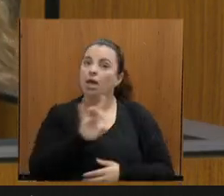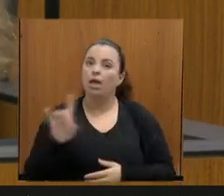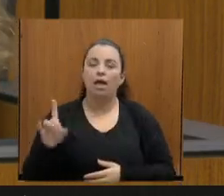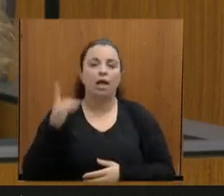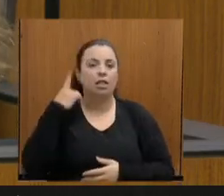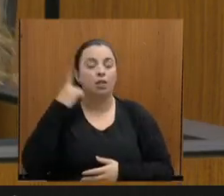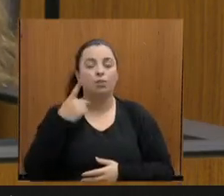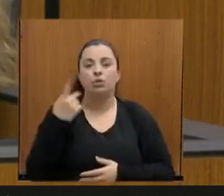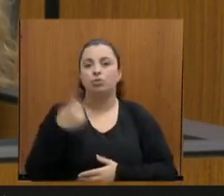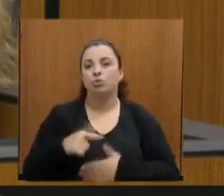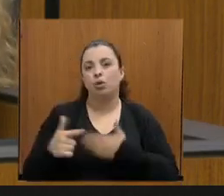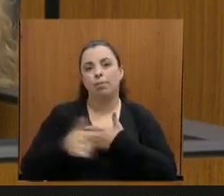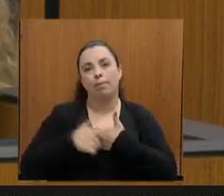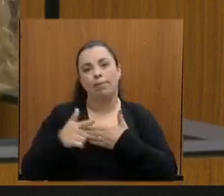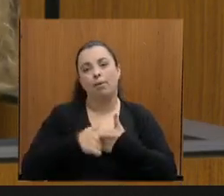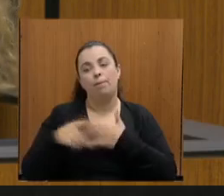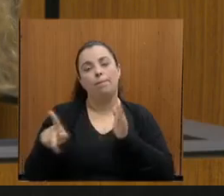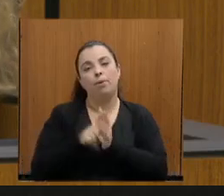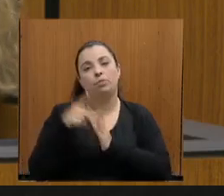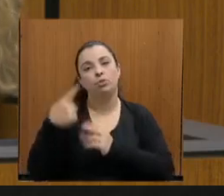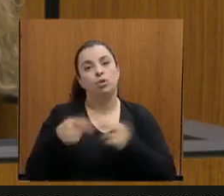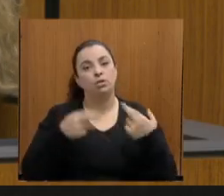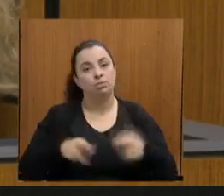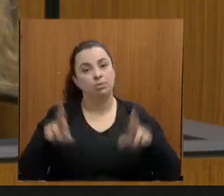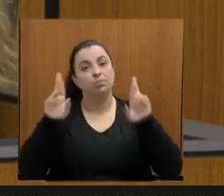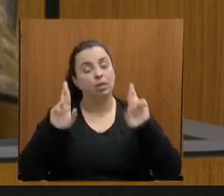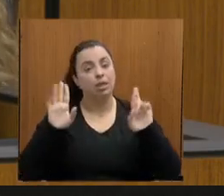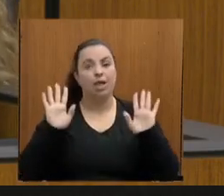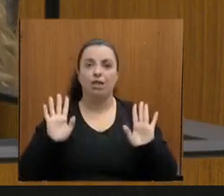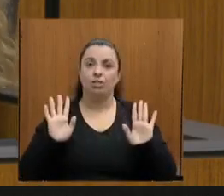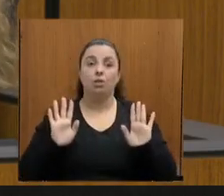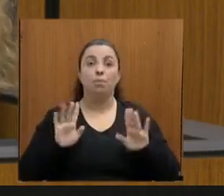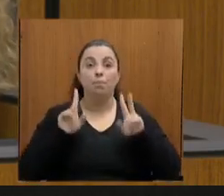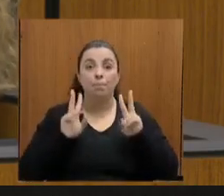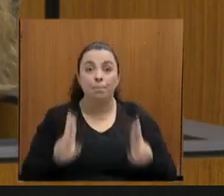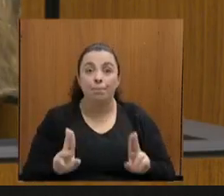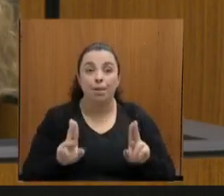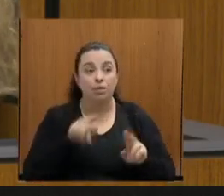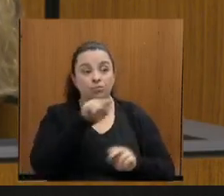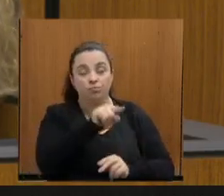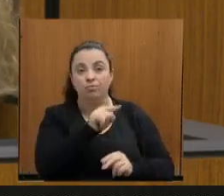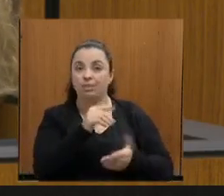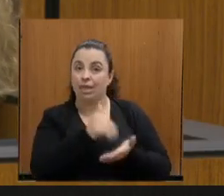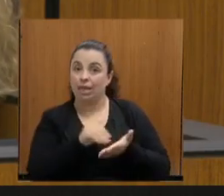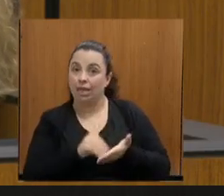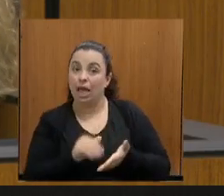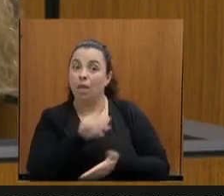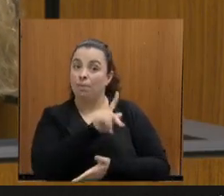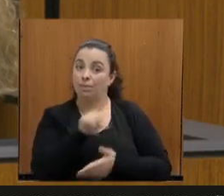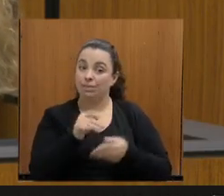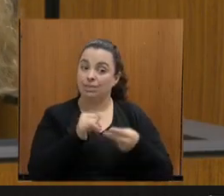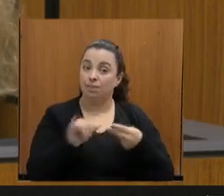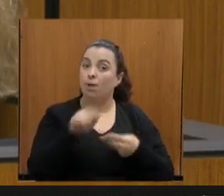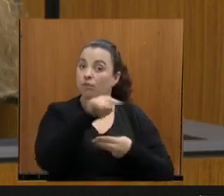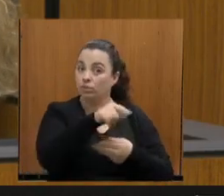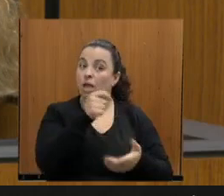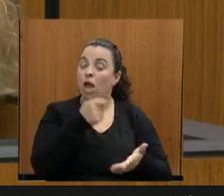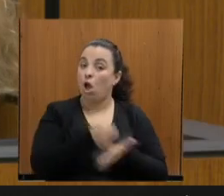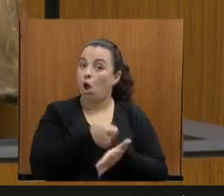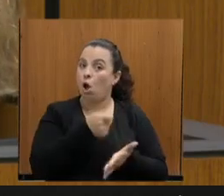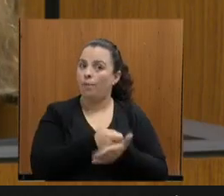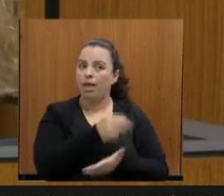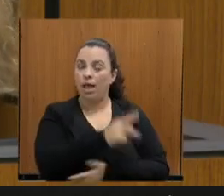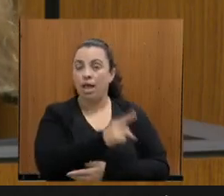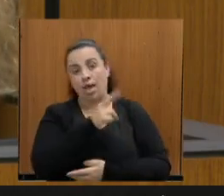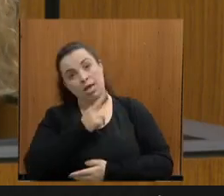papel parlamentar dentro das suas atribuições mas igualmente o secretário o presidente da Cemig tem a obrigação